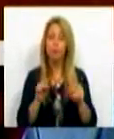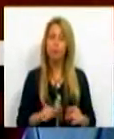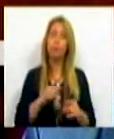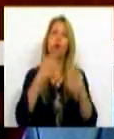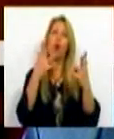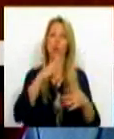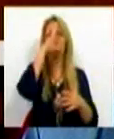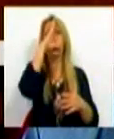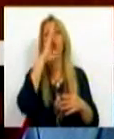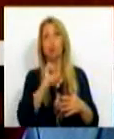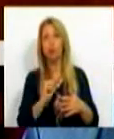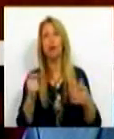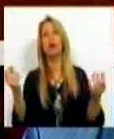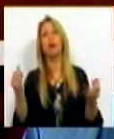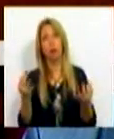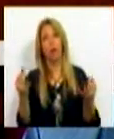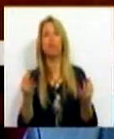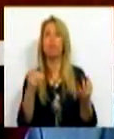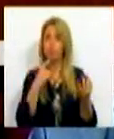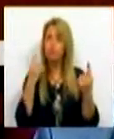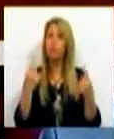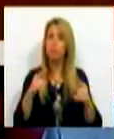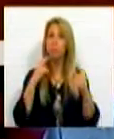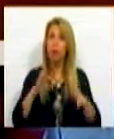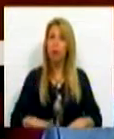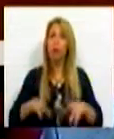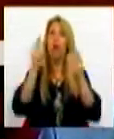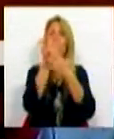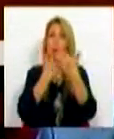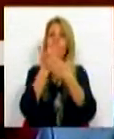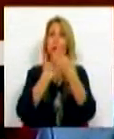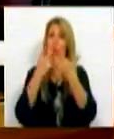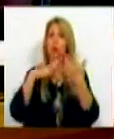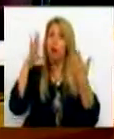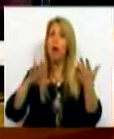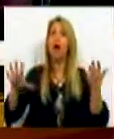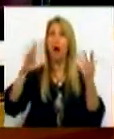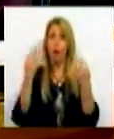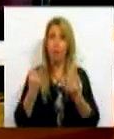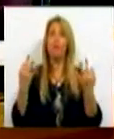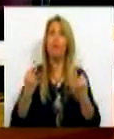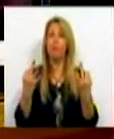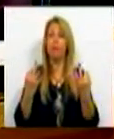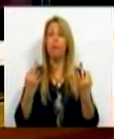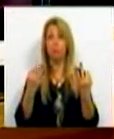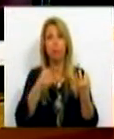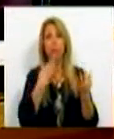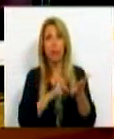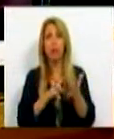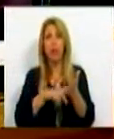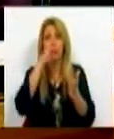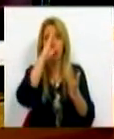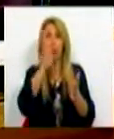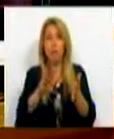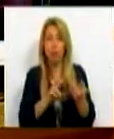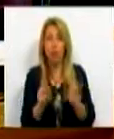é imune à evolução da economia internacional, tem toda a razão e acompanho. Sabe perfeitamente que as